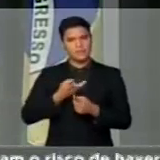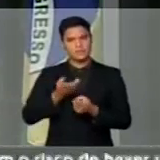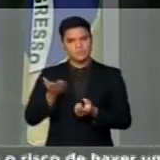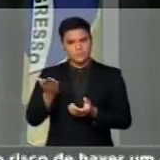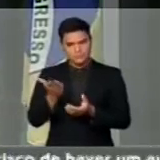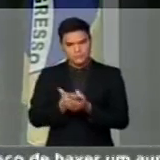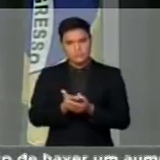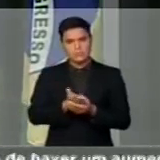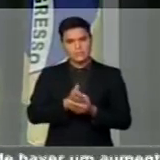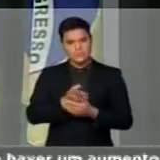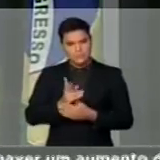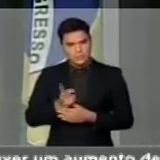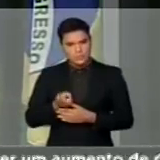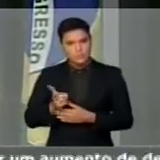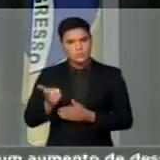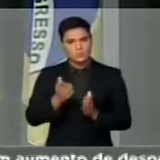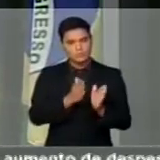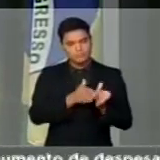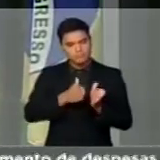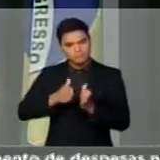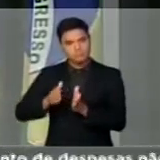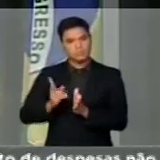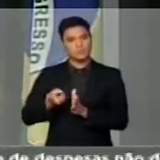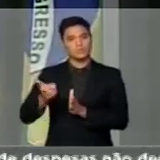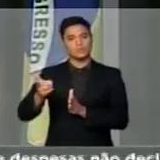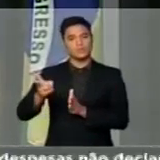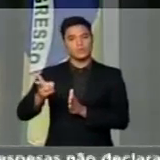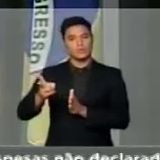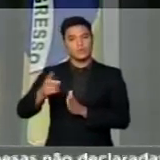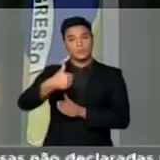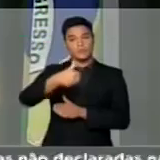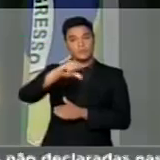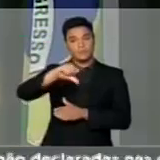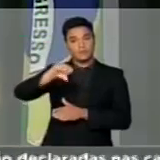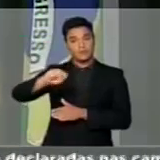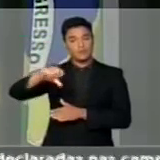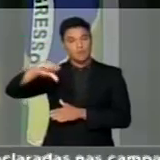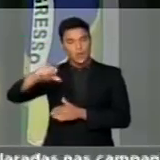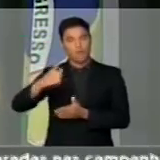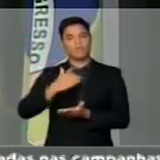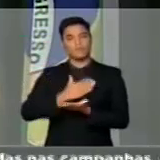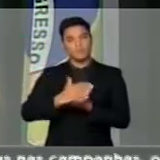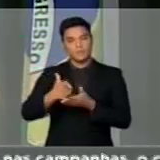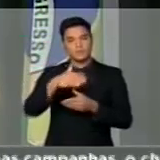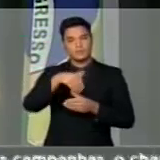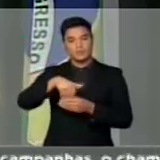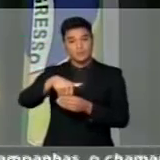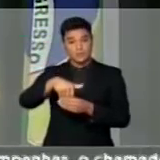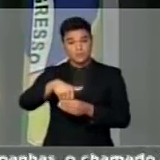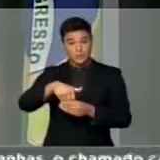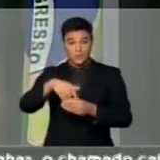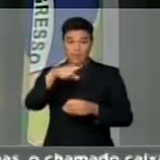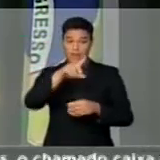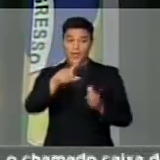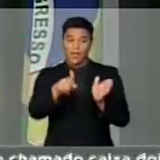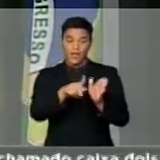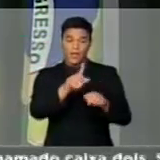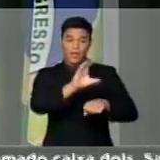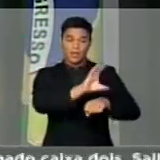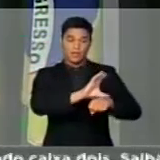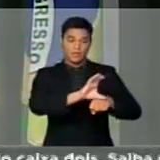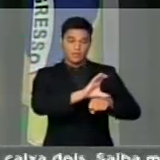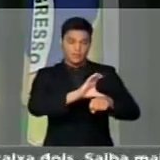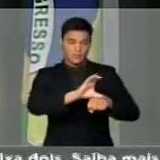continuou. Vieram as eleições de 89 e durante esse período a Constituinte de